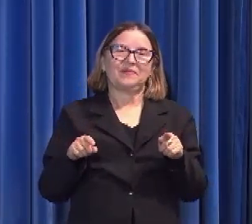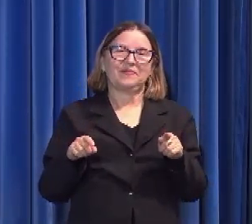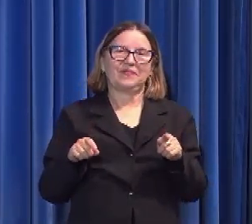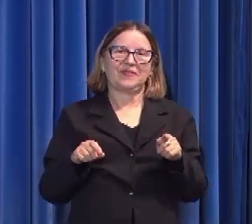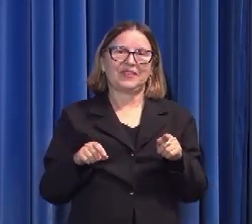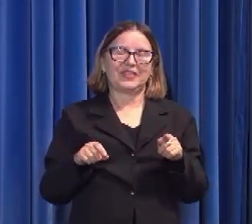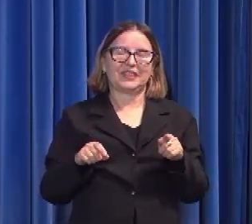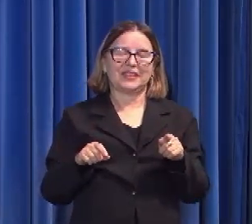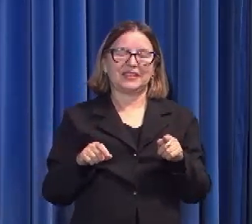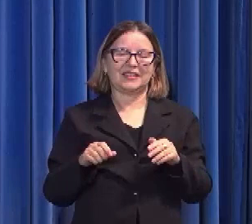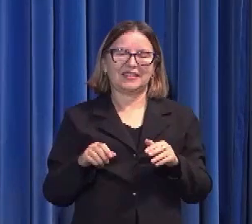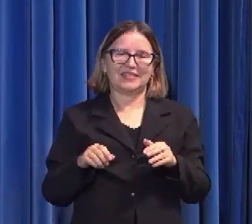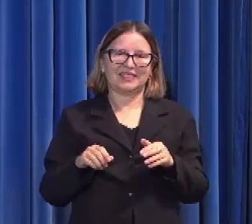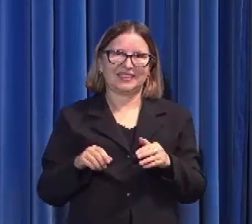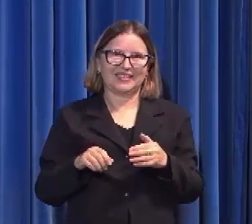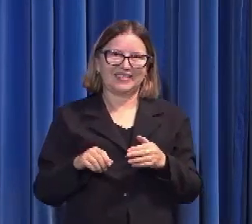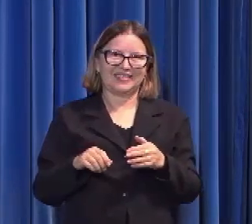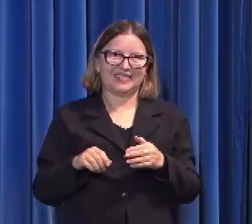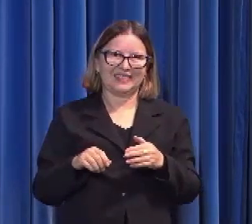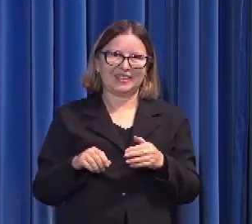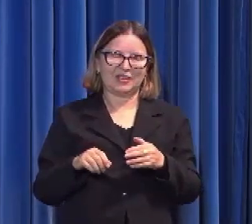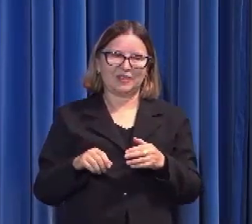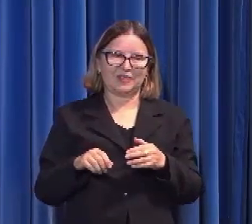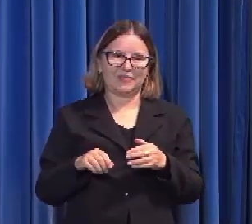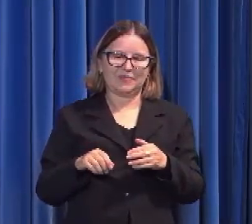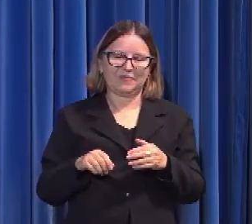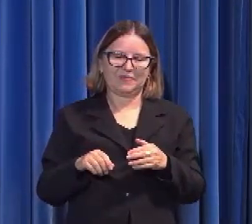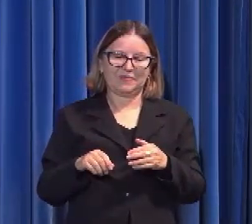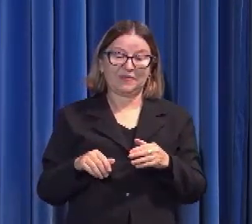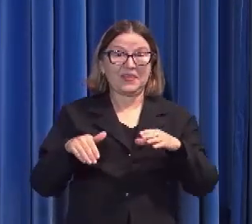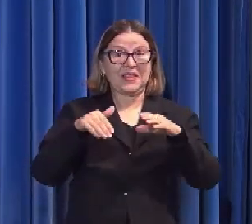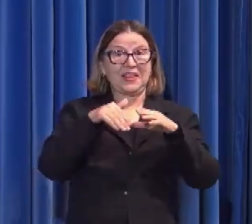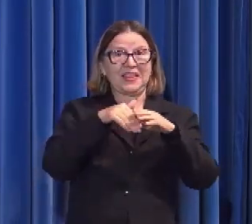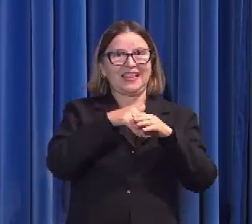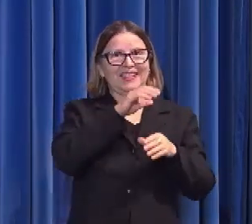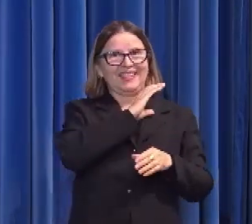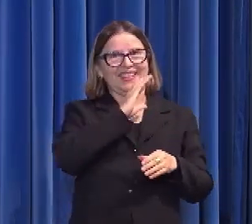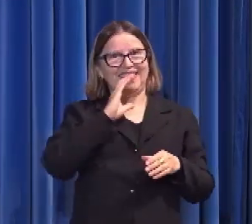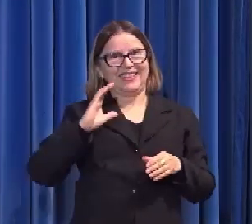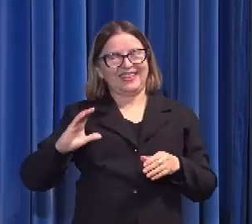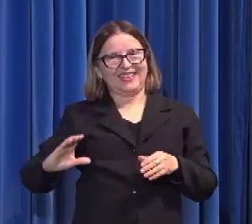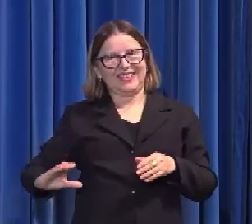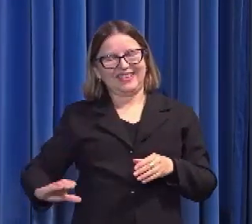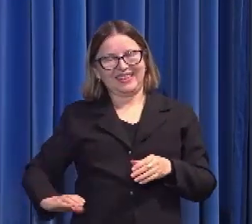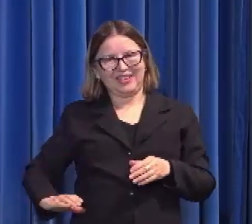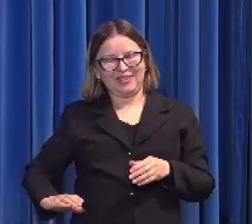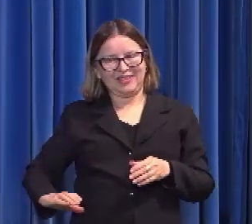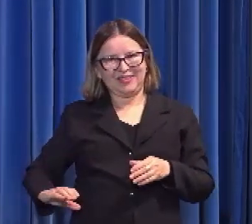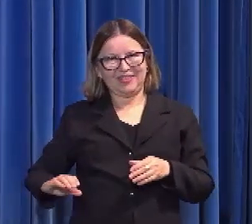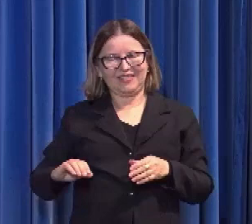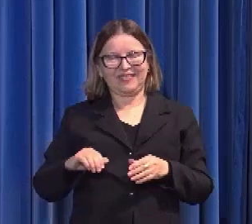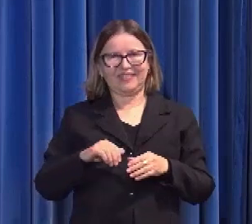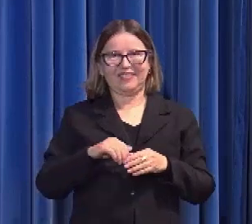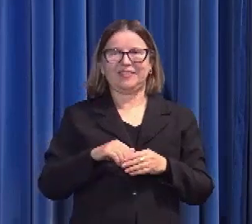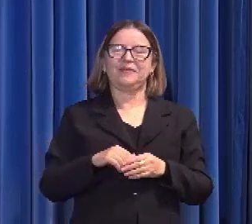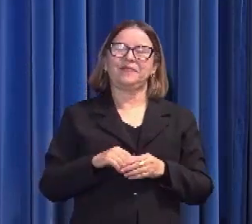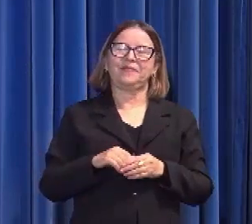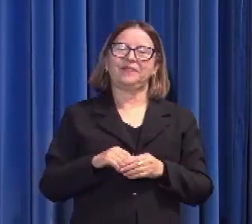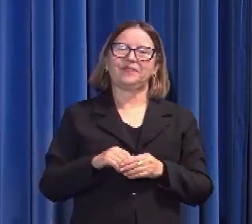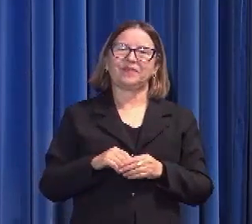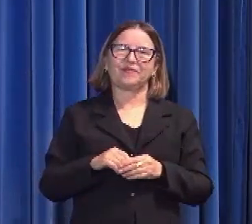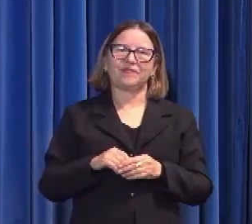Esse é um estado que incristo esta é a preposição que vai nortear